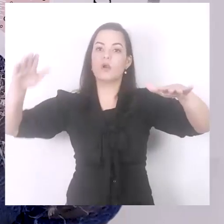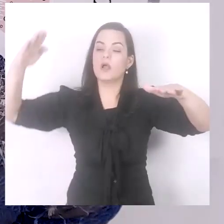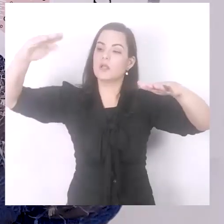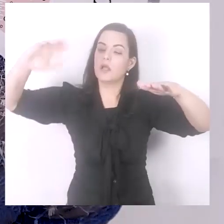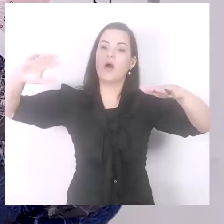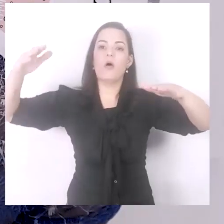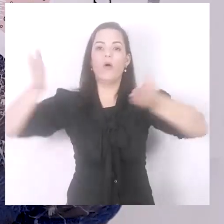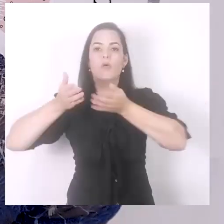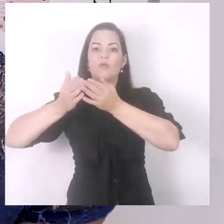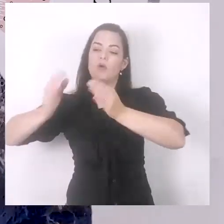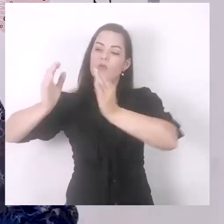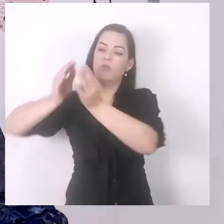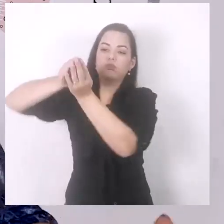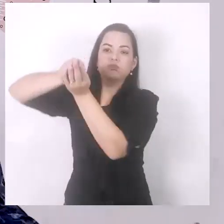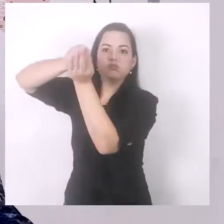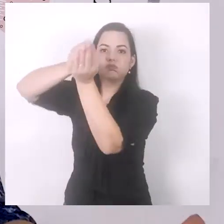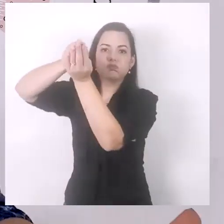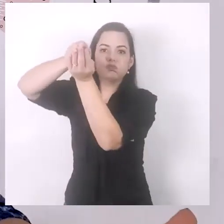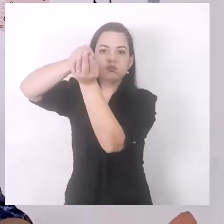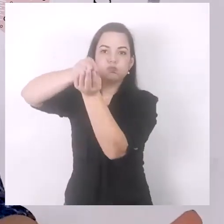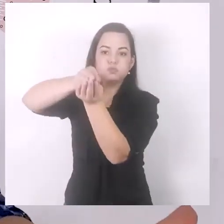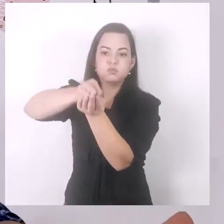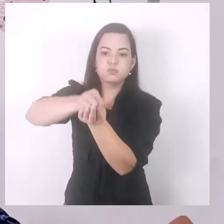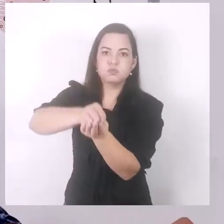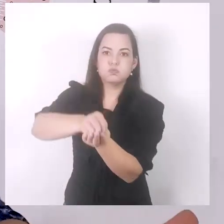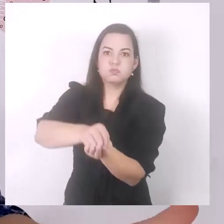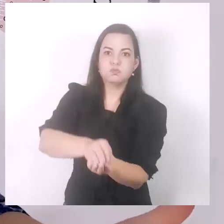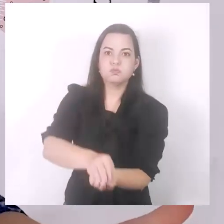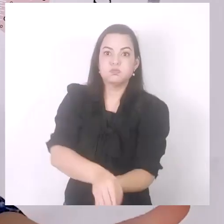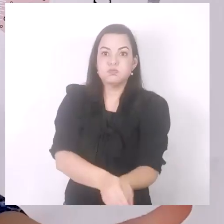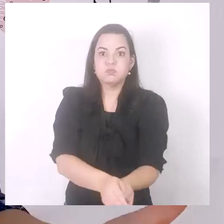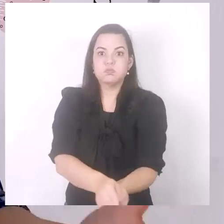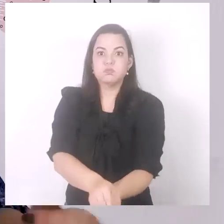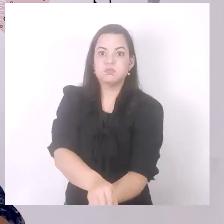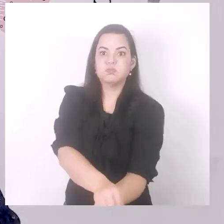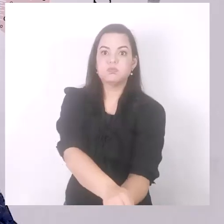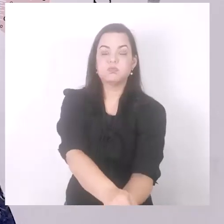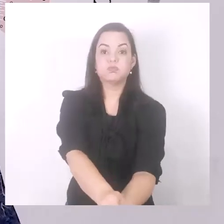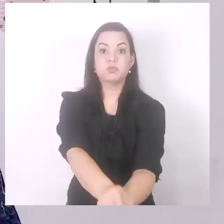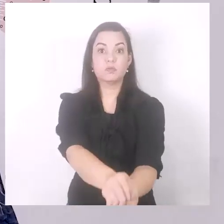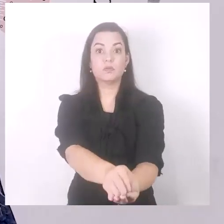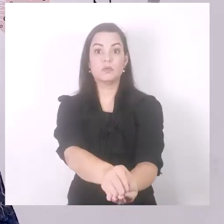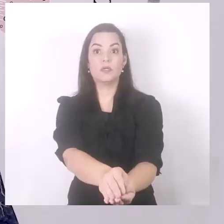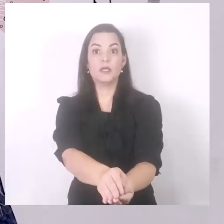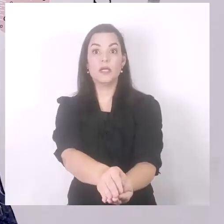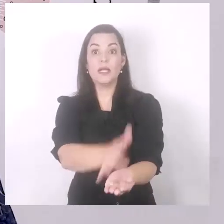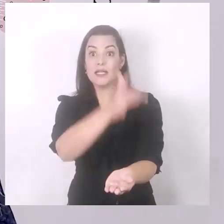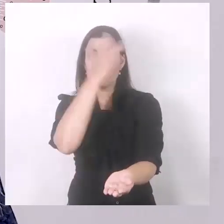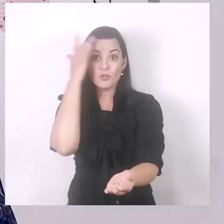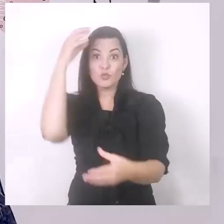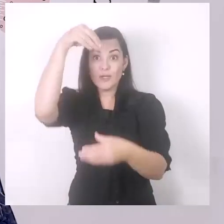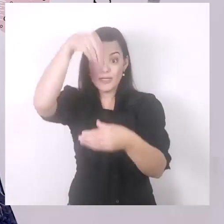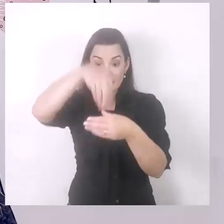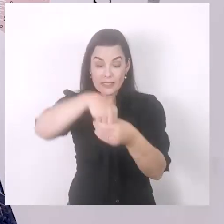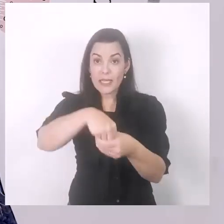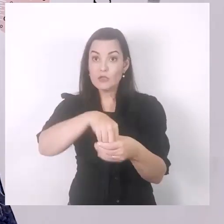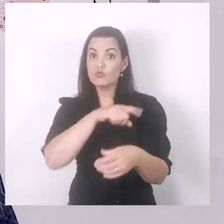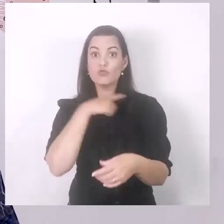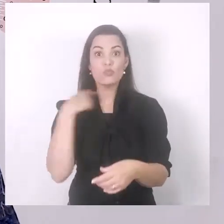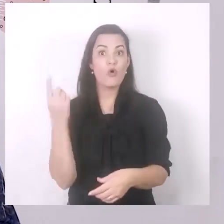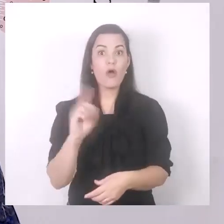no fundo do mar e não matarem as pessoas que estariam pilotando esses submarinos